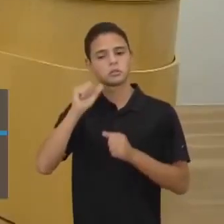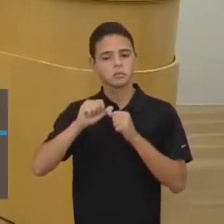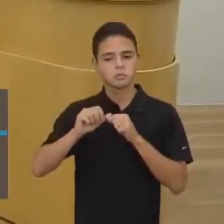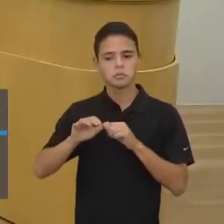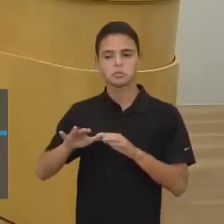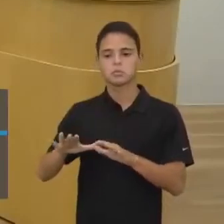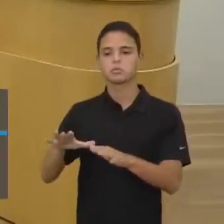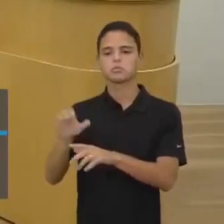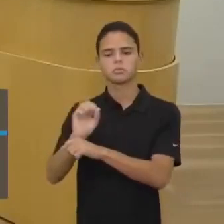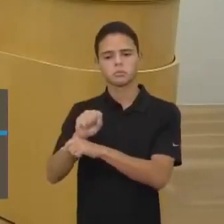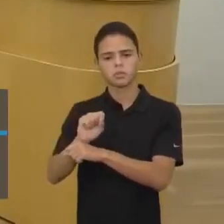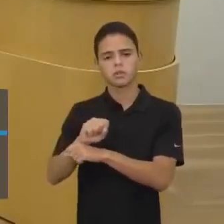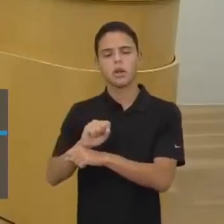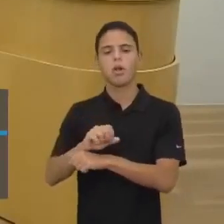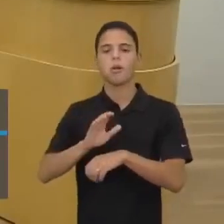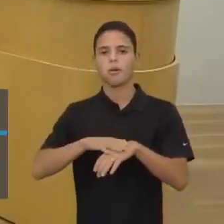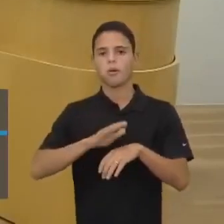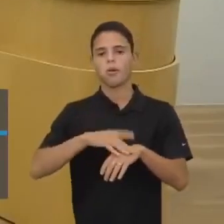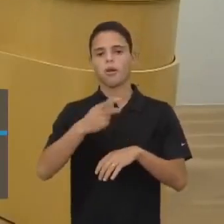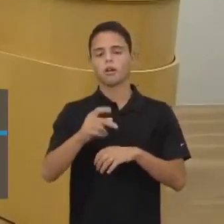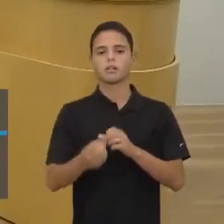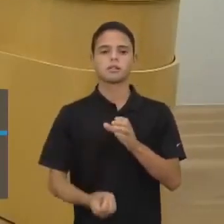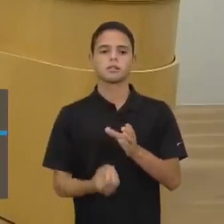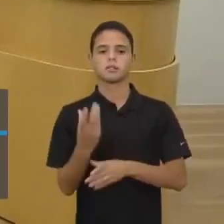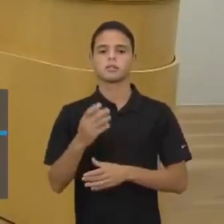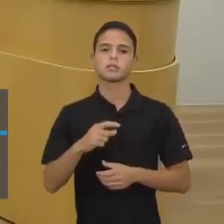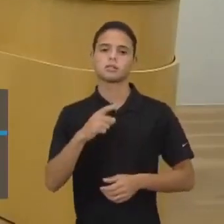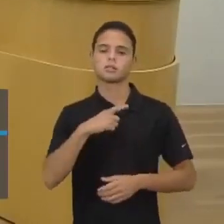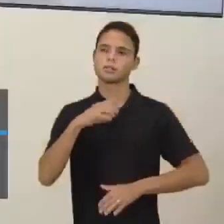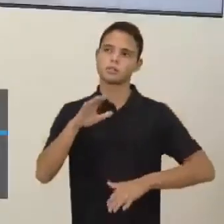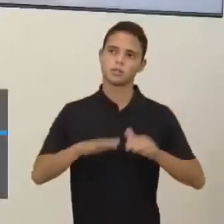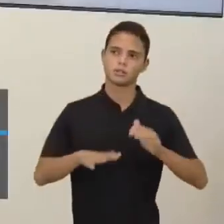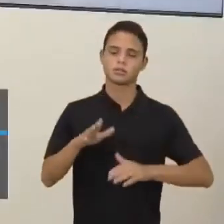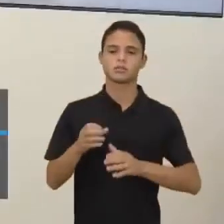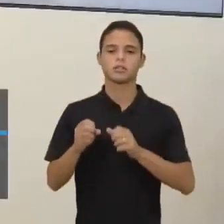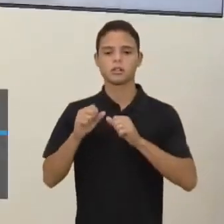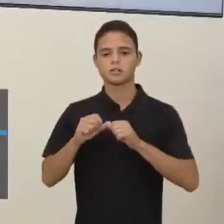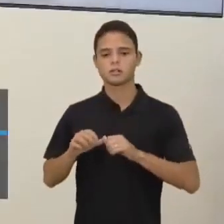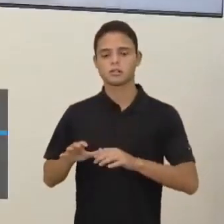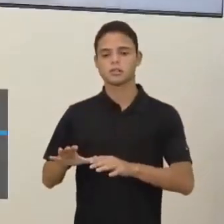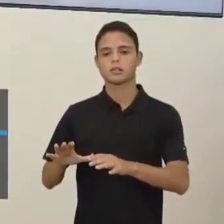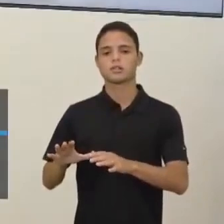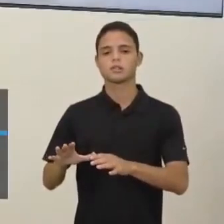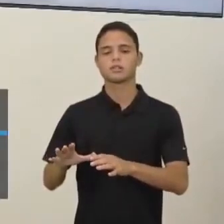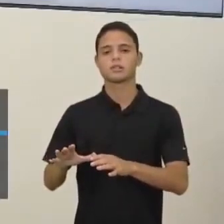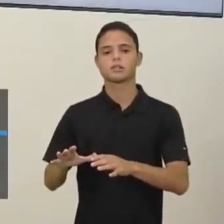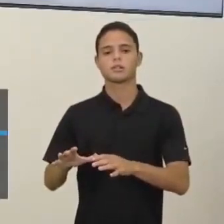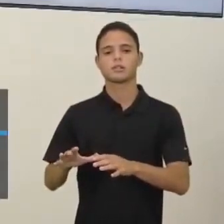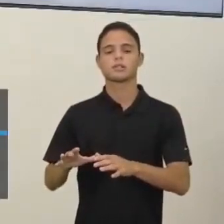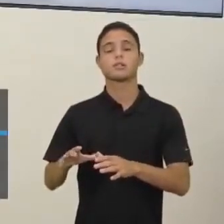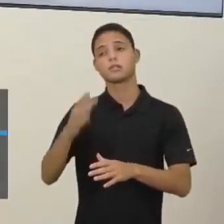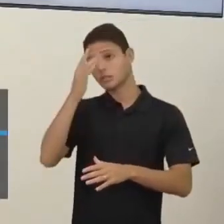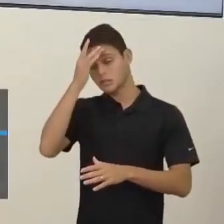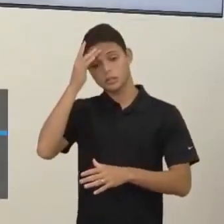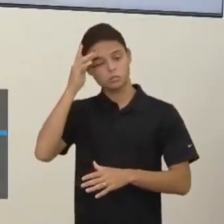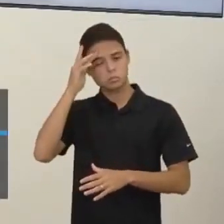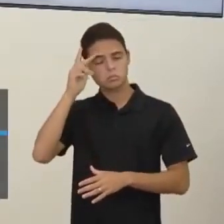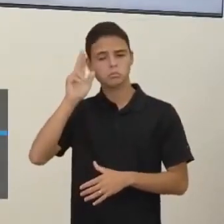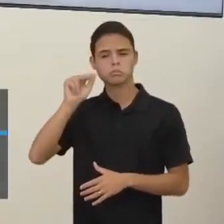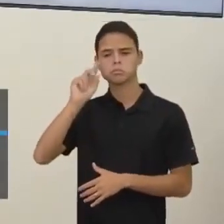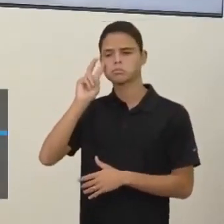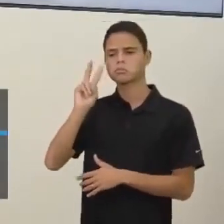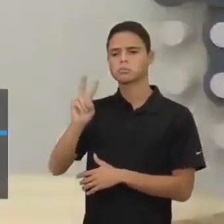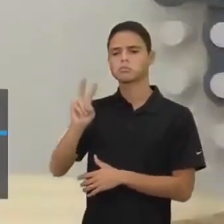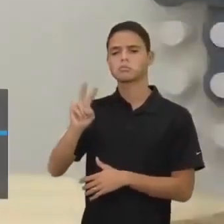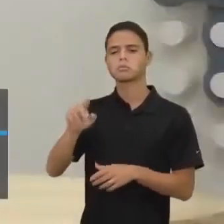mesmo as produções de vocês. E tem essas, às vezes a gente compartilha muito mais de pessoas que são desconhecidos da gente do que